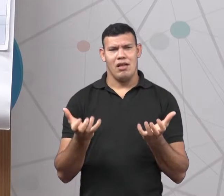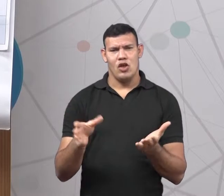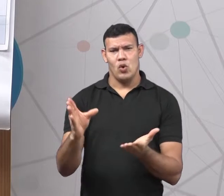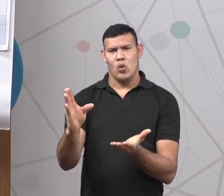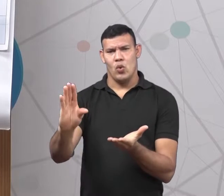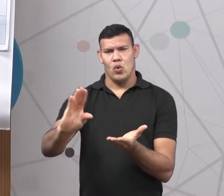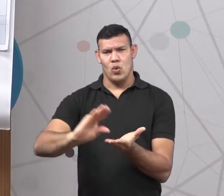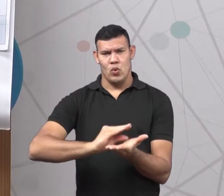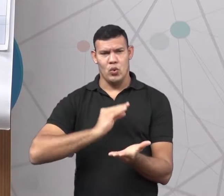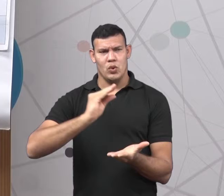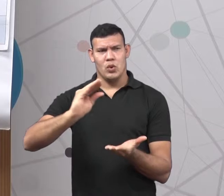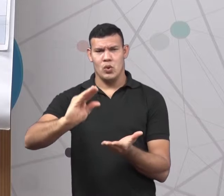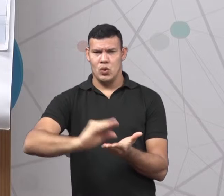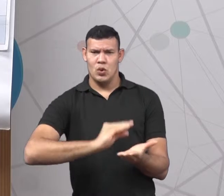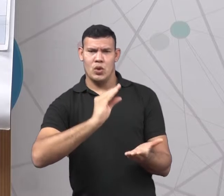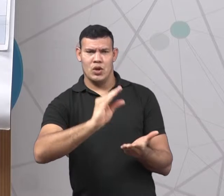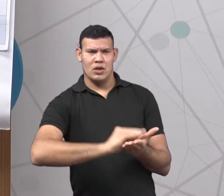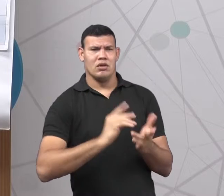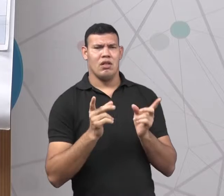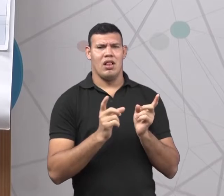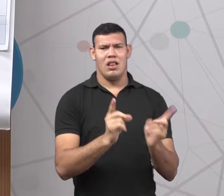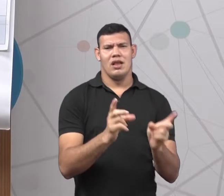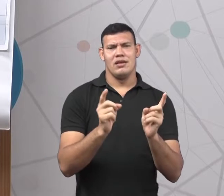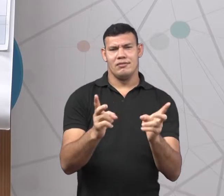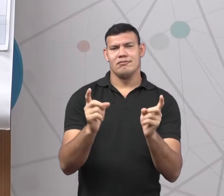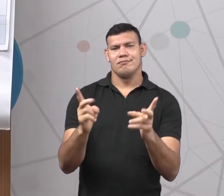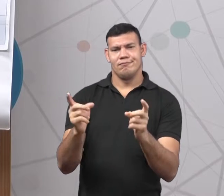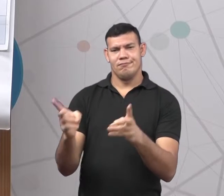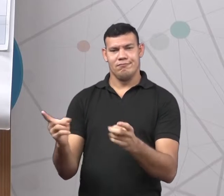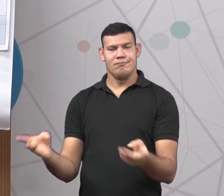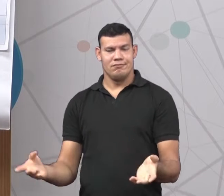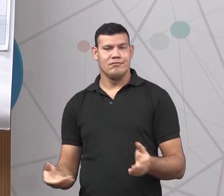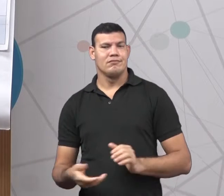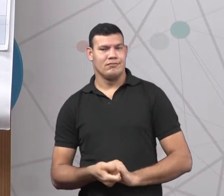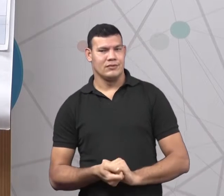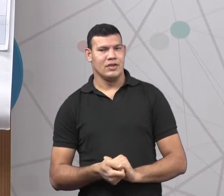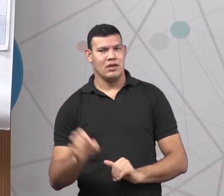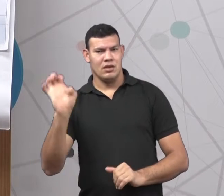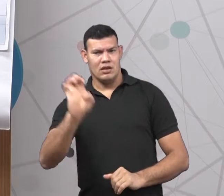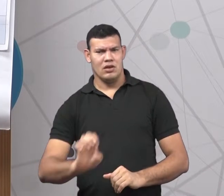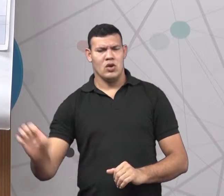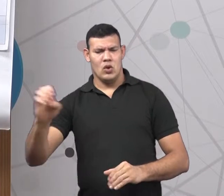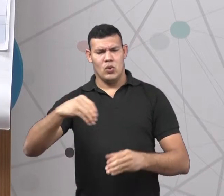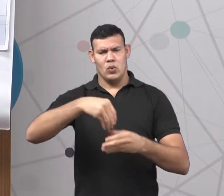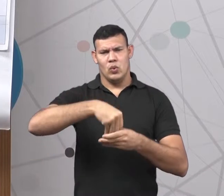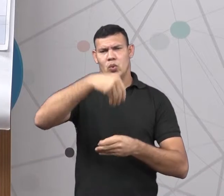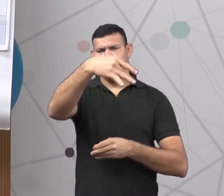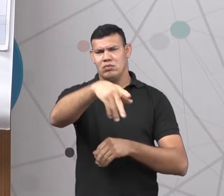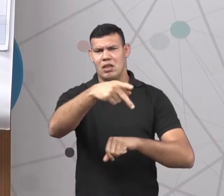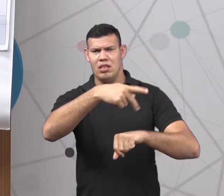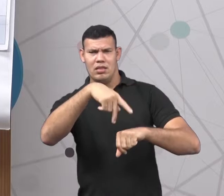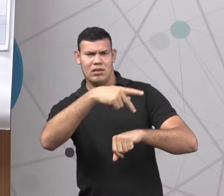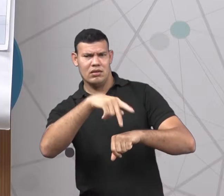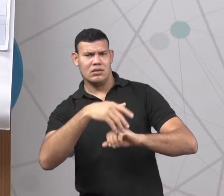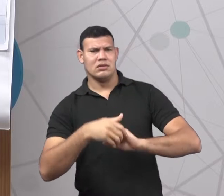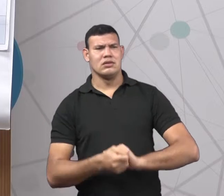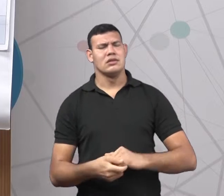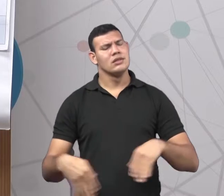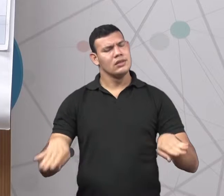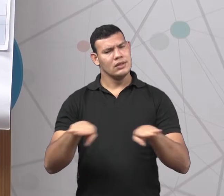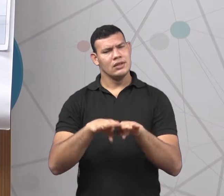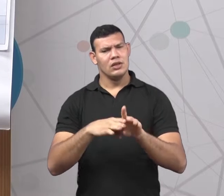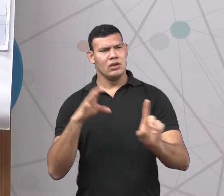para comercializar no mercado europeu. Não foi isso? Além da economia, eles também quiseram impor